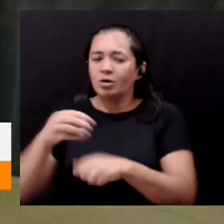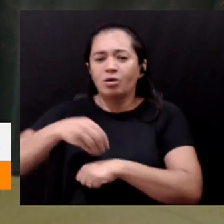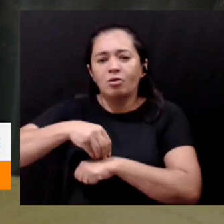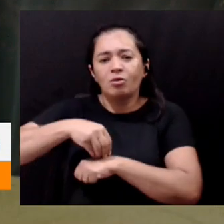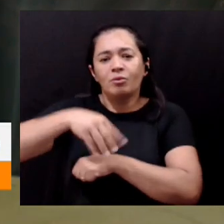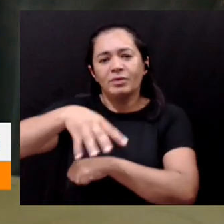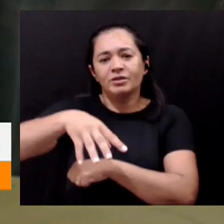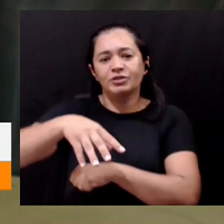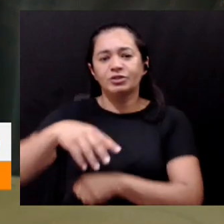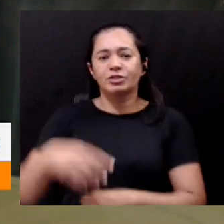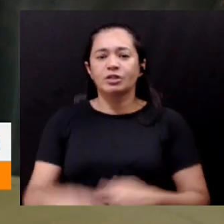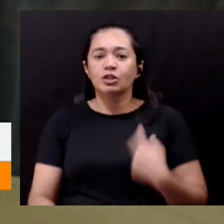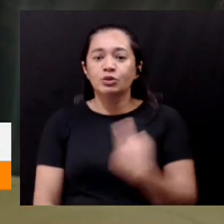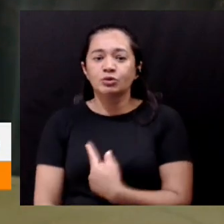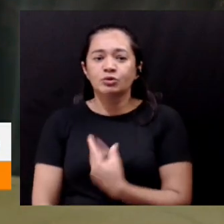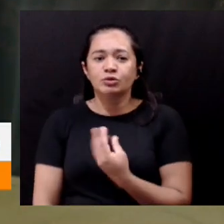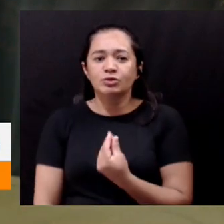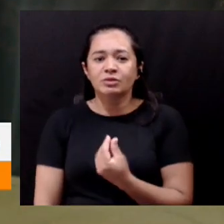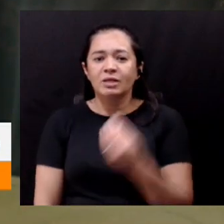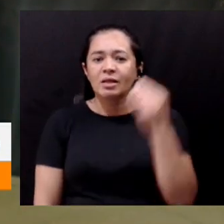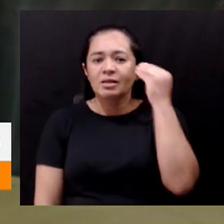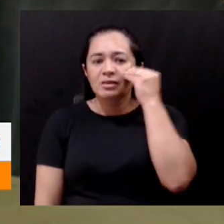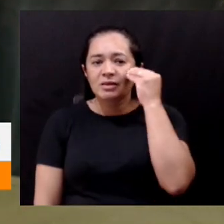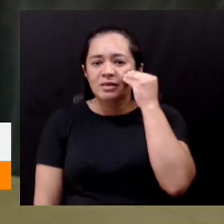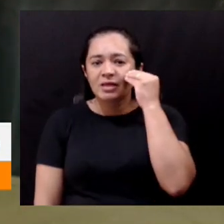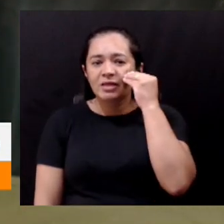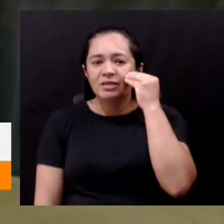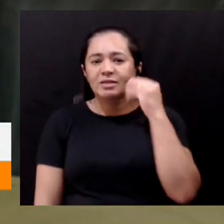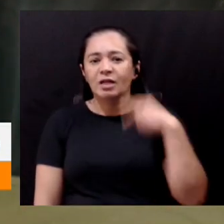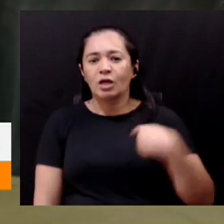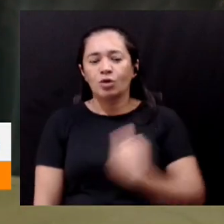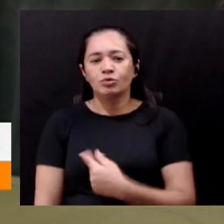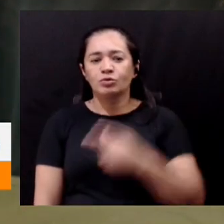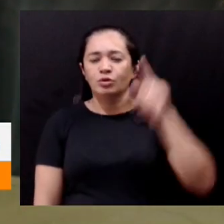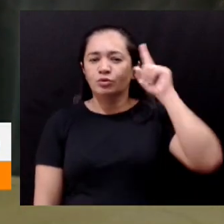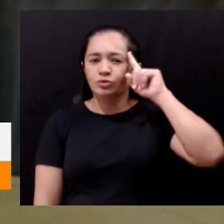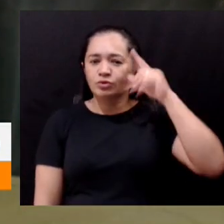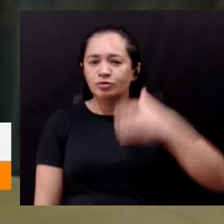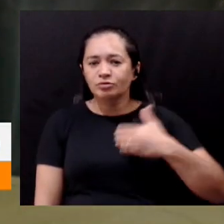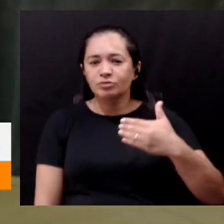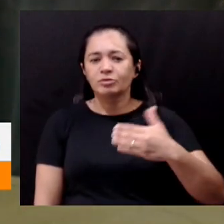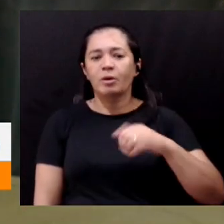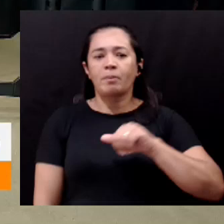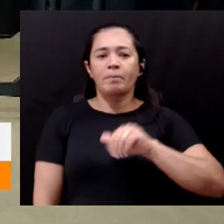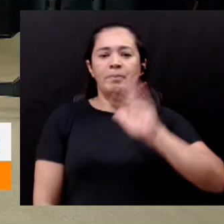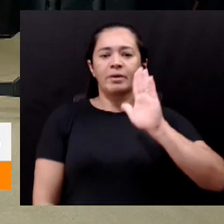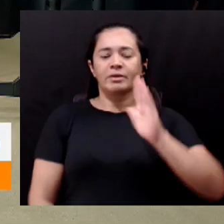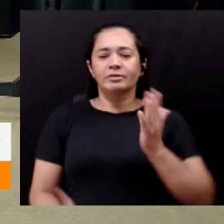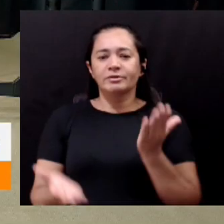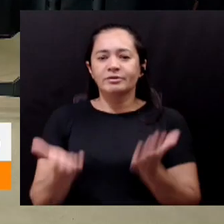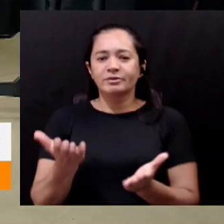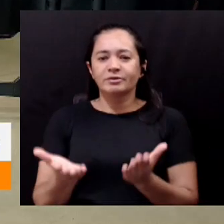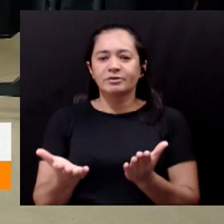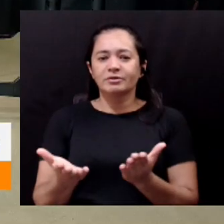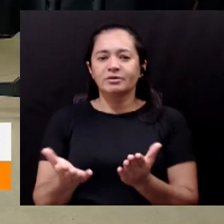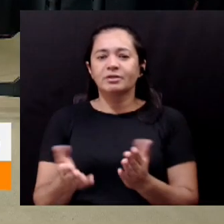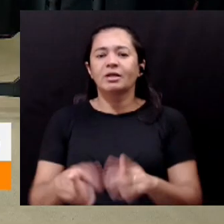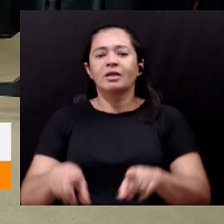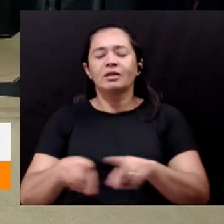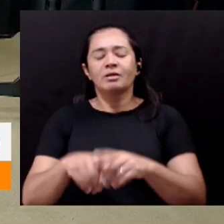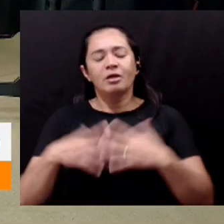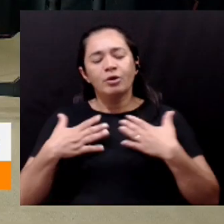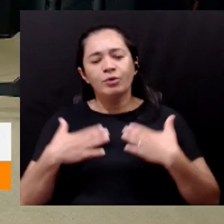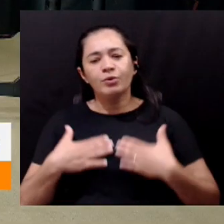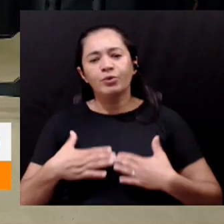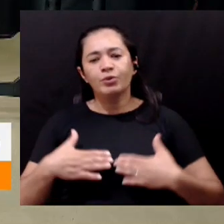gente tentar levar o nosso dia a dia com mais equilíbrio e com mais serenidade, Juliana. Considerações